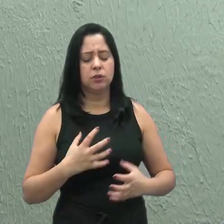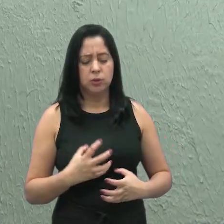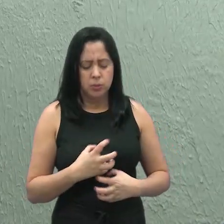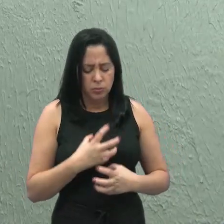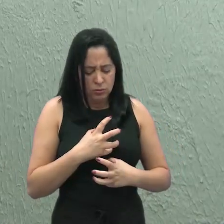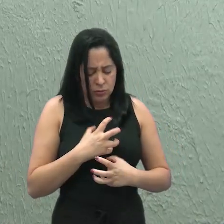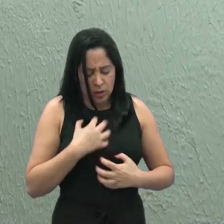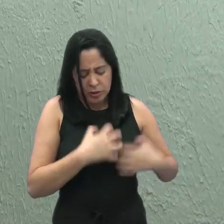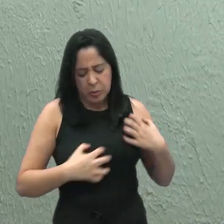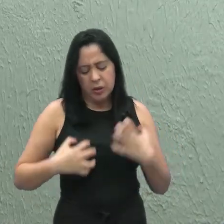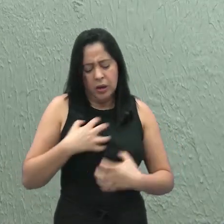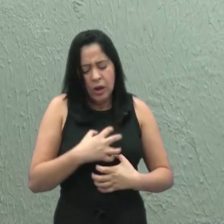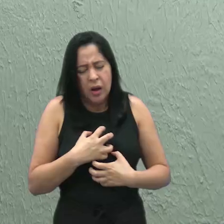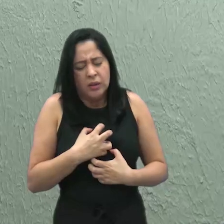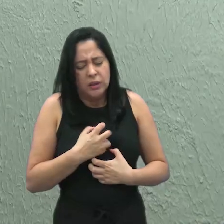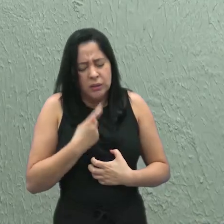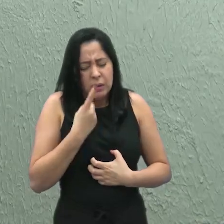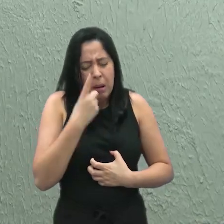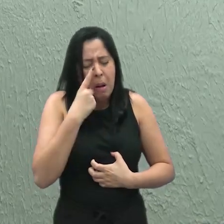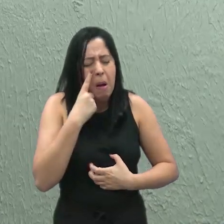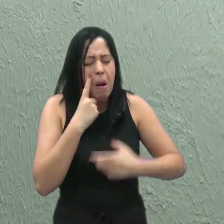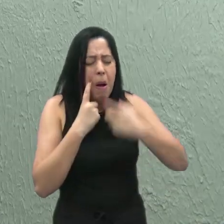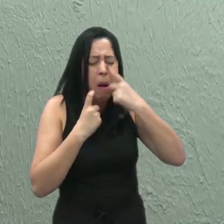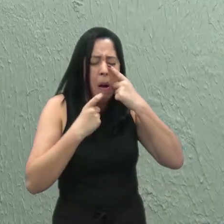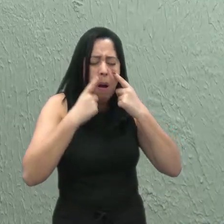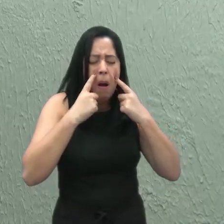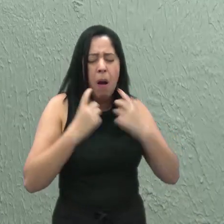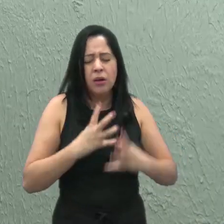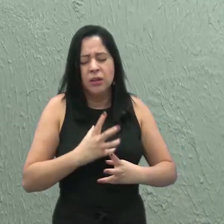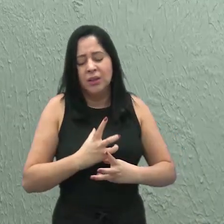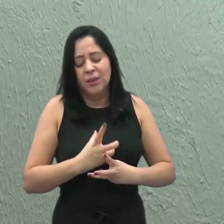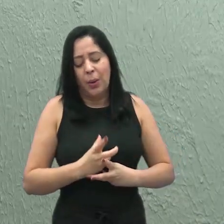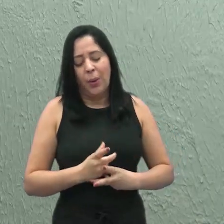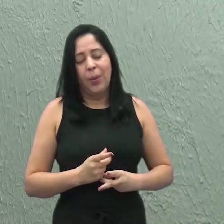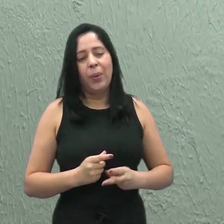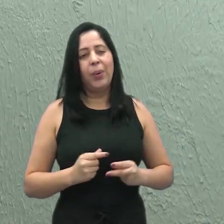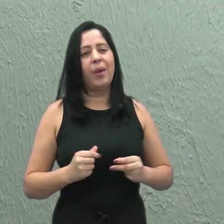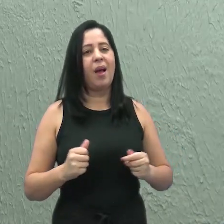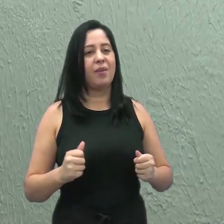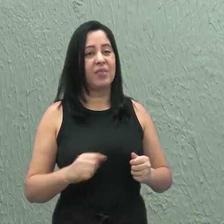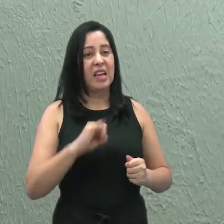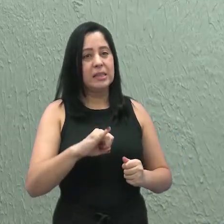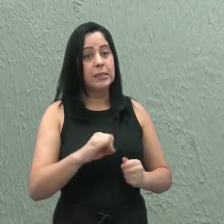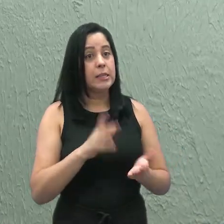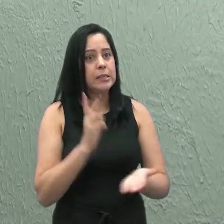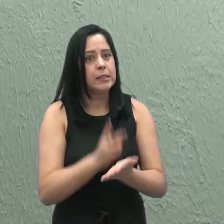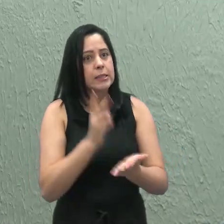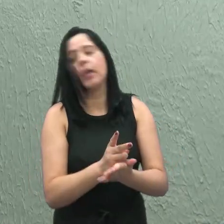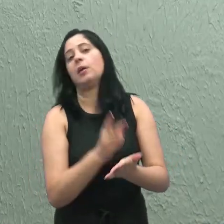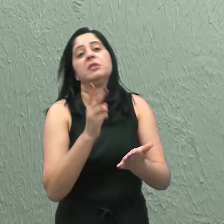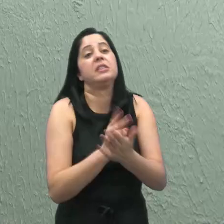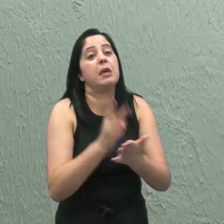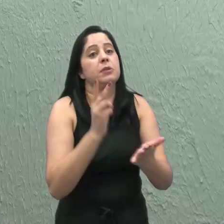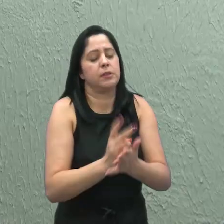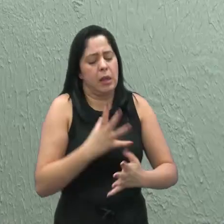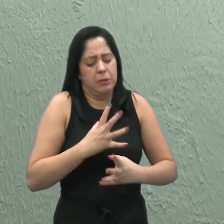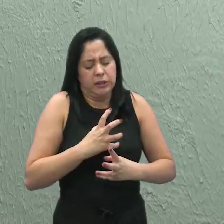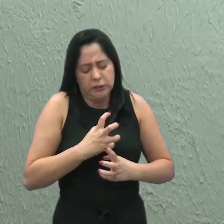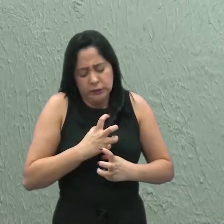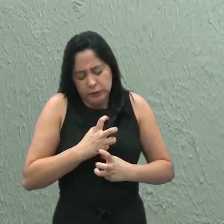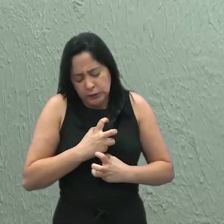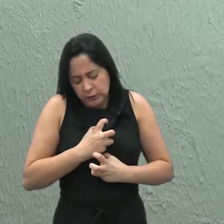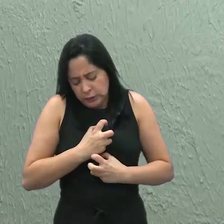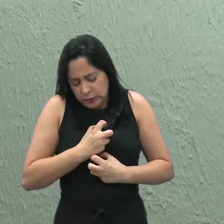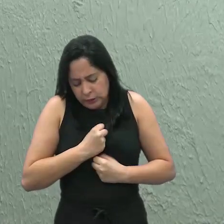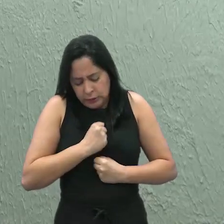passou. Aliviou. Mas se eu tenho vontade de chorar e eu seguro o choro, vai me dando cada vez mais vontade de chorar, cada vez mais vontade de chorar.